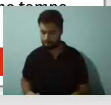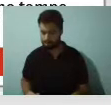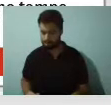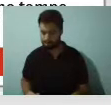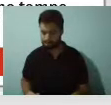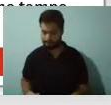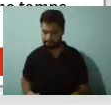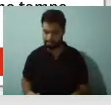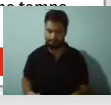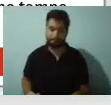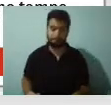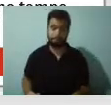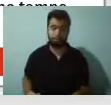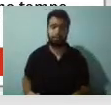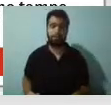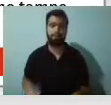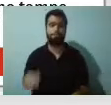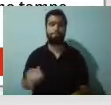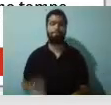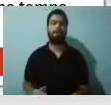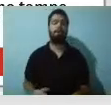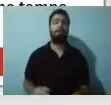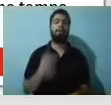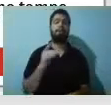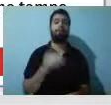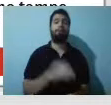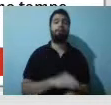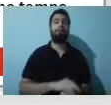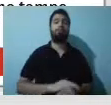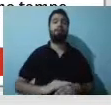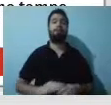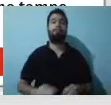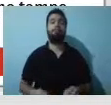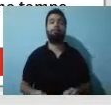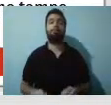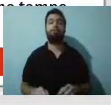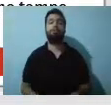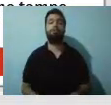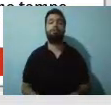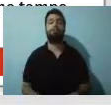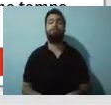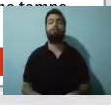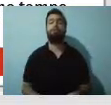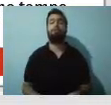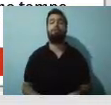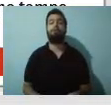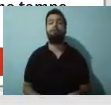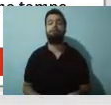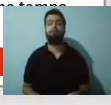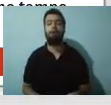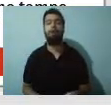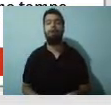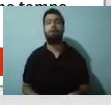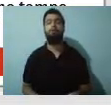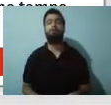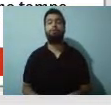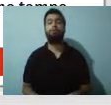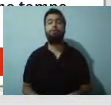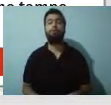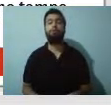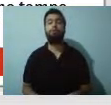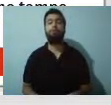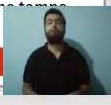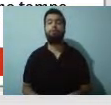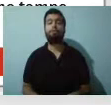sociais, como WhatsApp, Facebook e Twitter. Tá. Embora pareça ter gerado apenas consequências positivas para a comunidade mundial, o processo